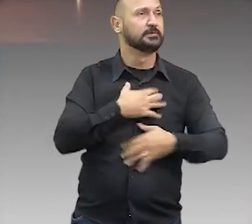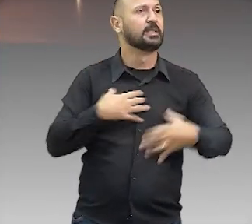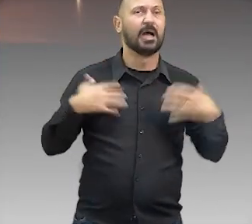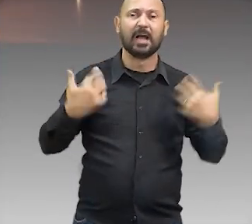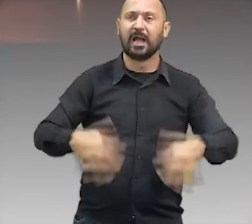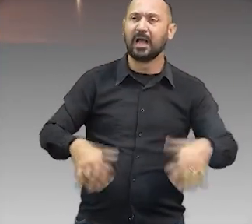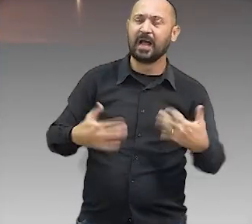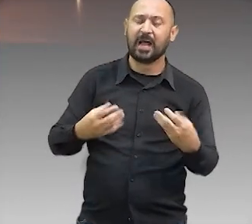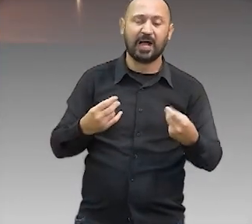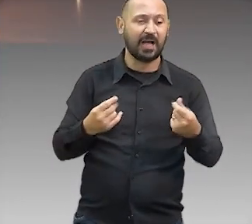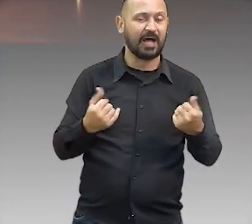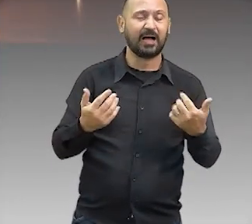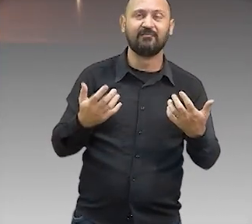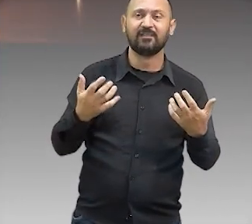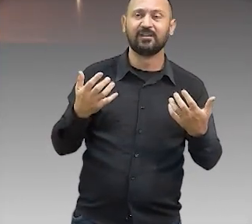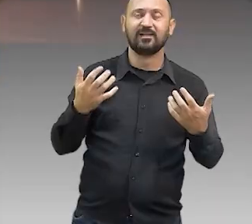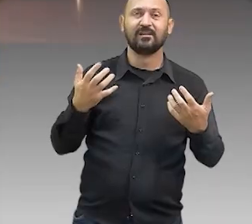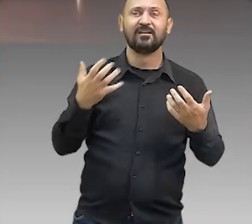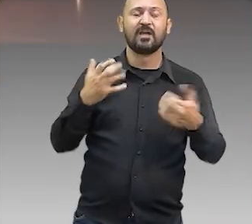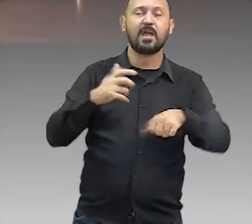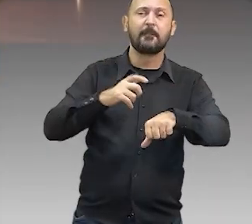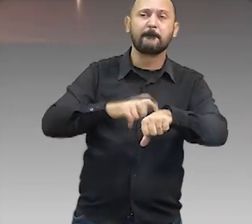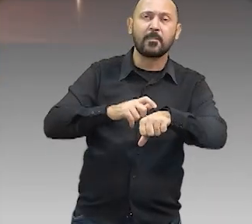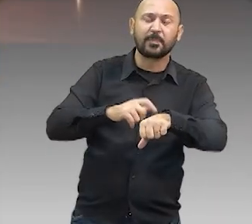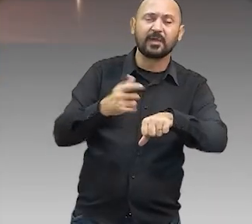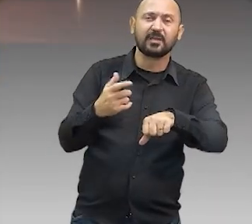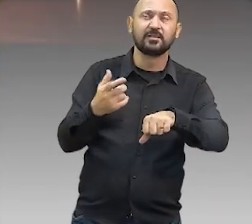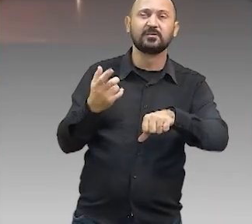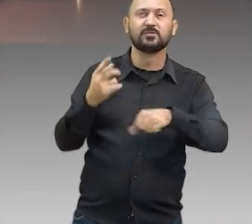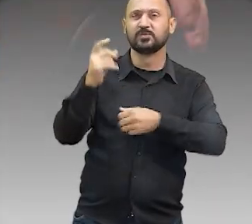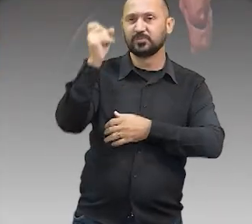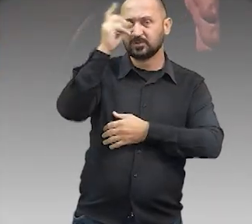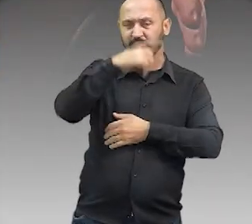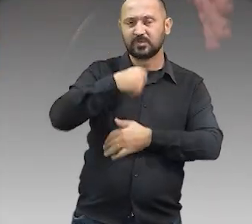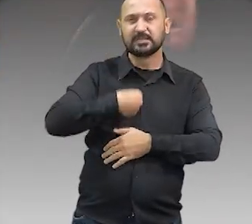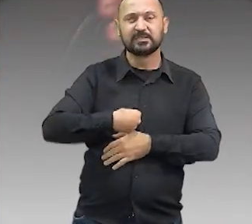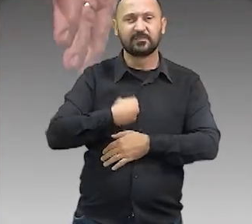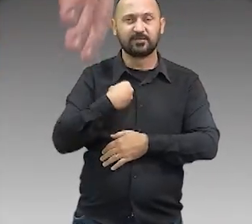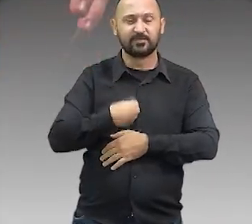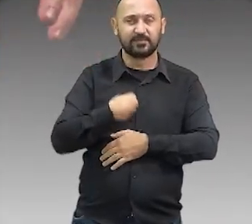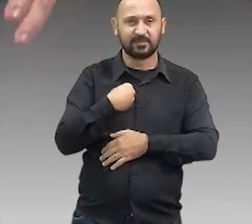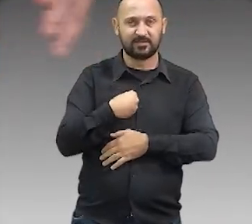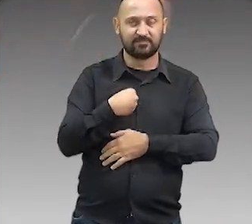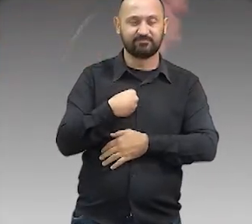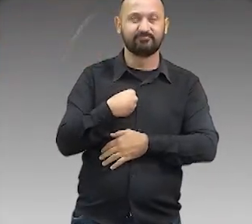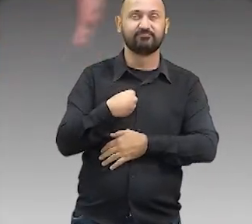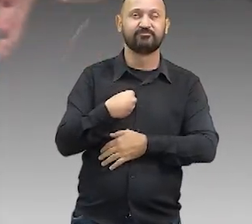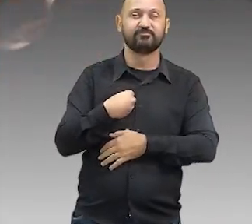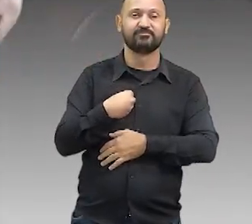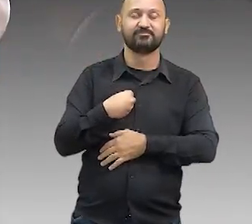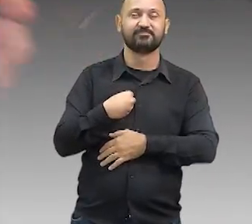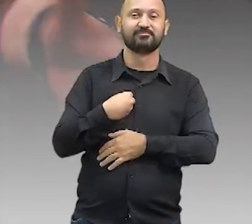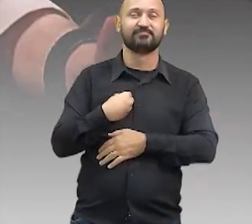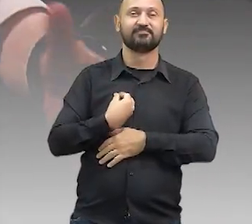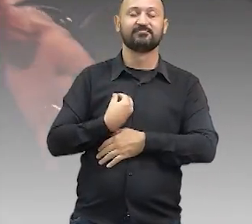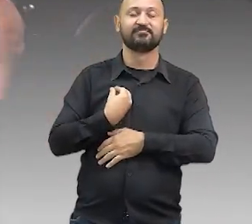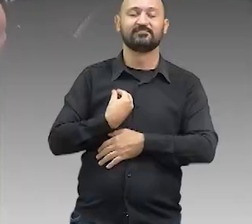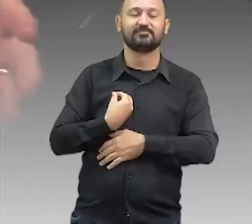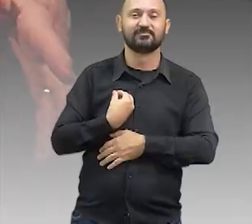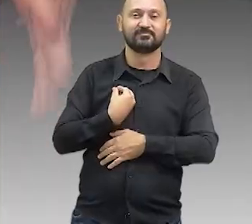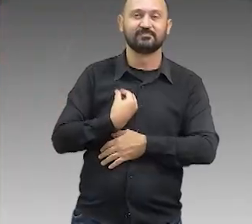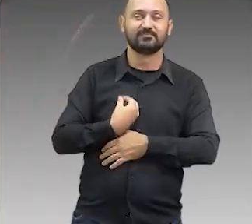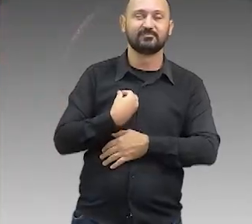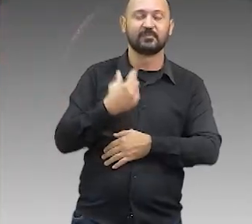em situação difícil na vida, e ela põe uma barraquinha ou